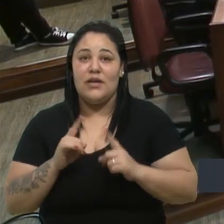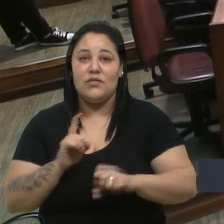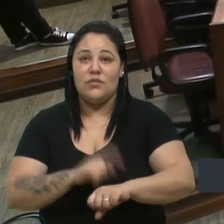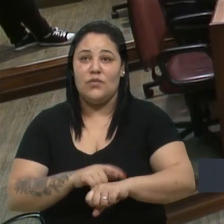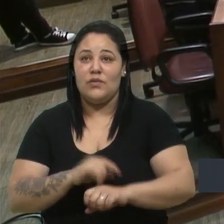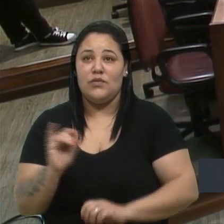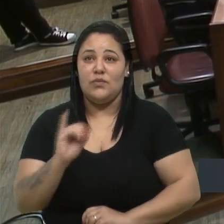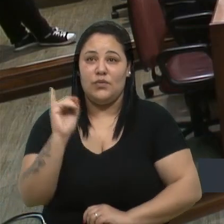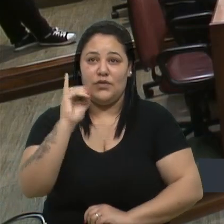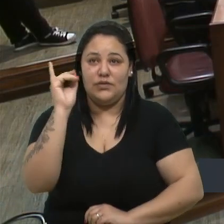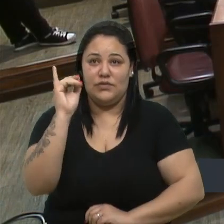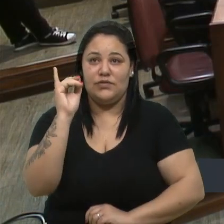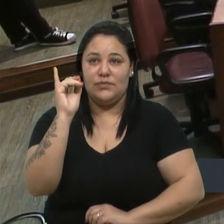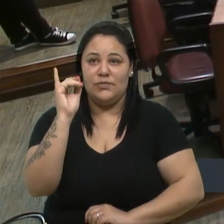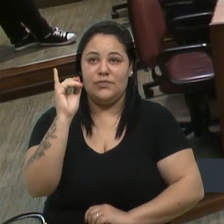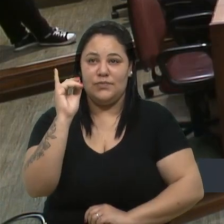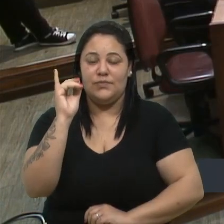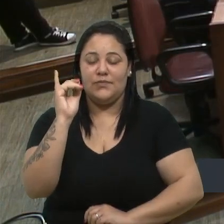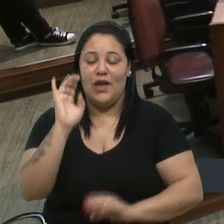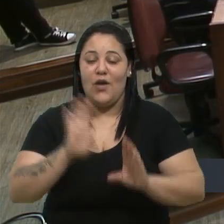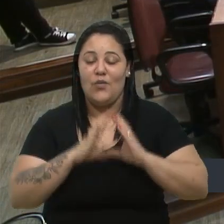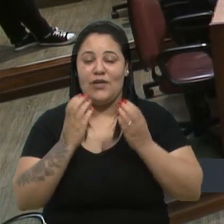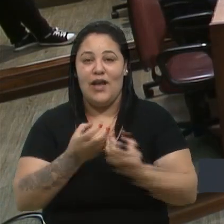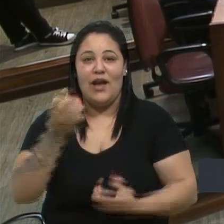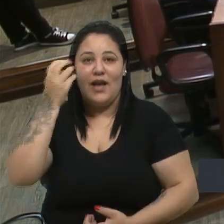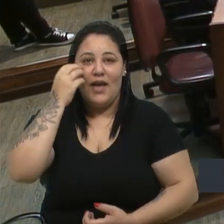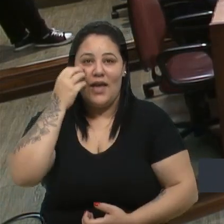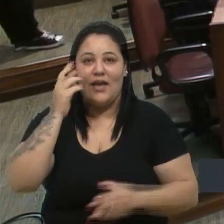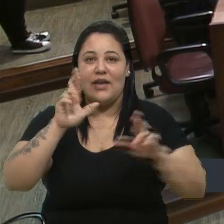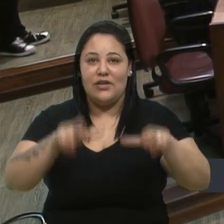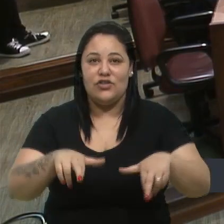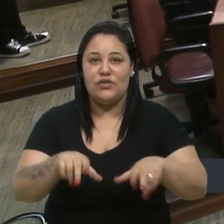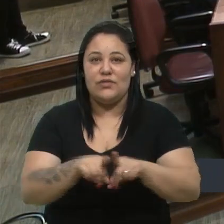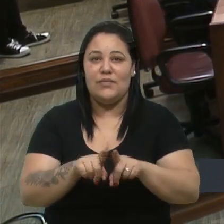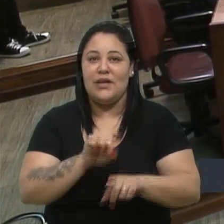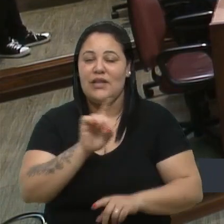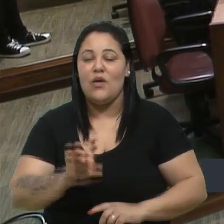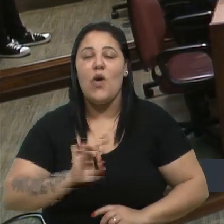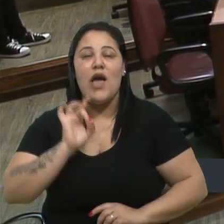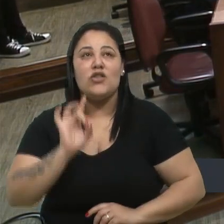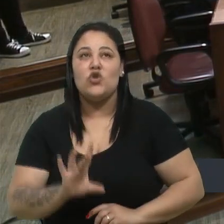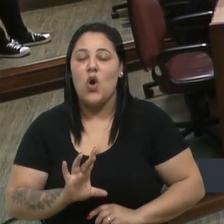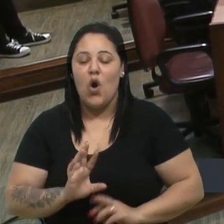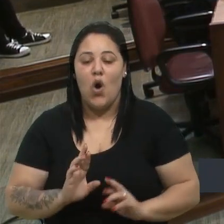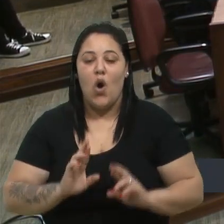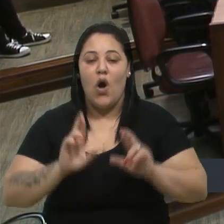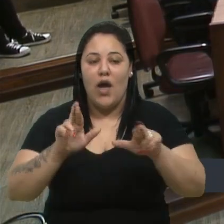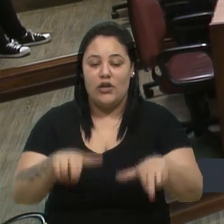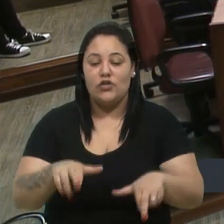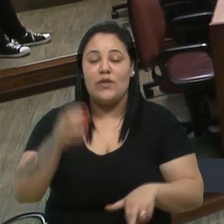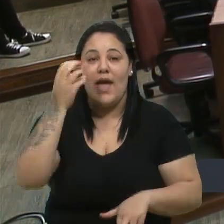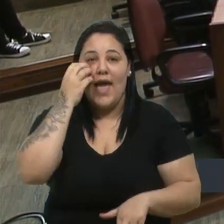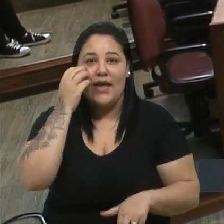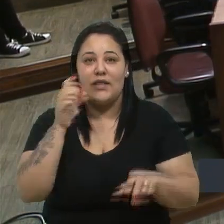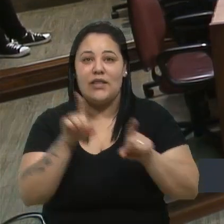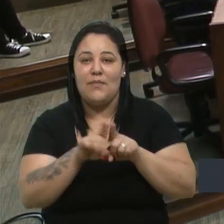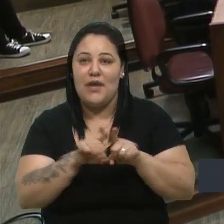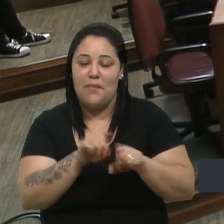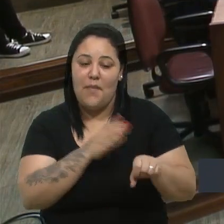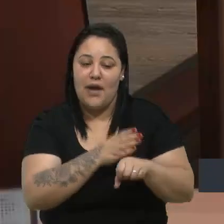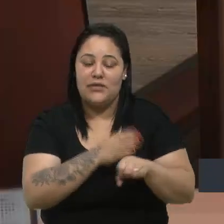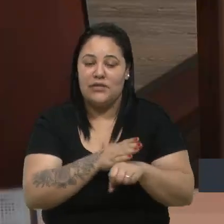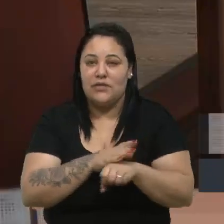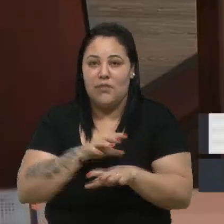de Anarrec e região. É importante salientar, não é apenas, né, para a região de Anarrec, mas que vai englobar os bairros aos